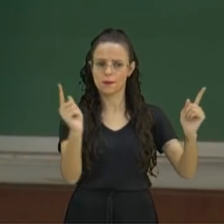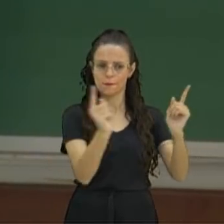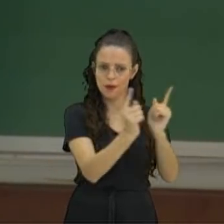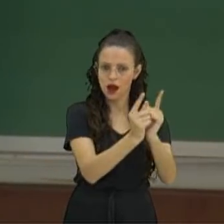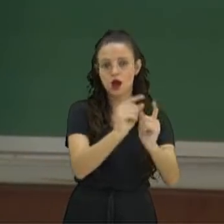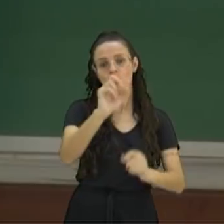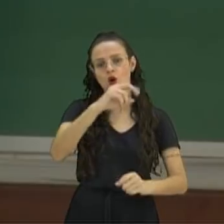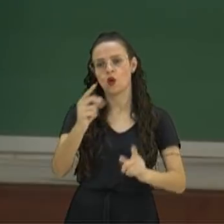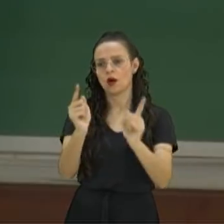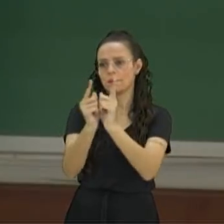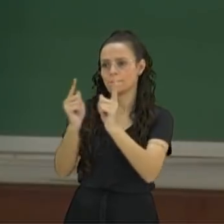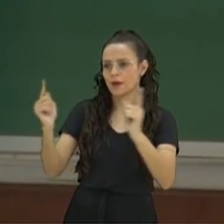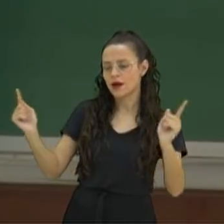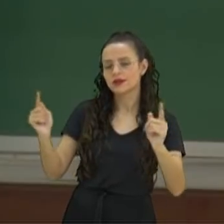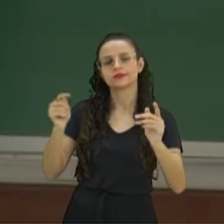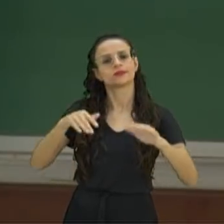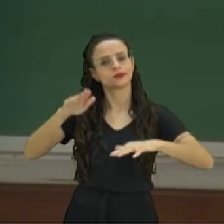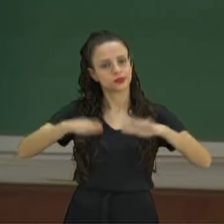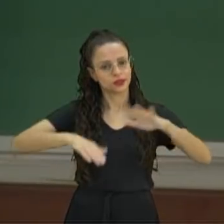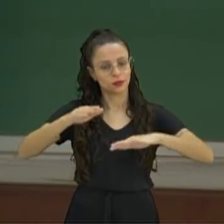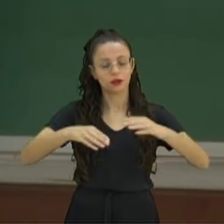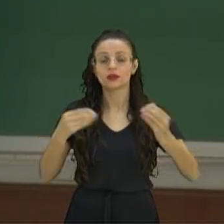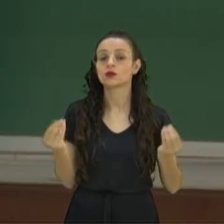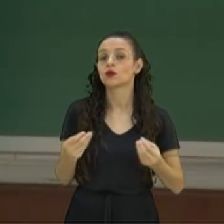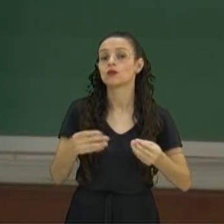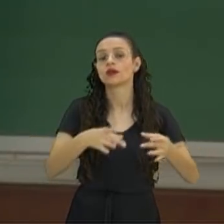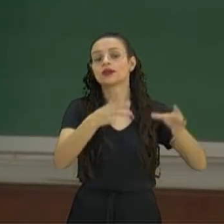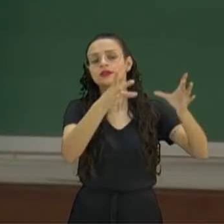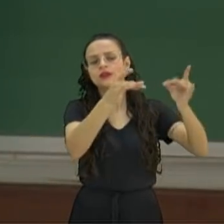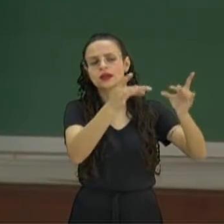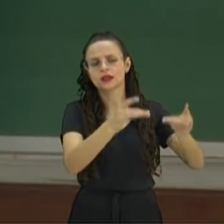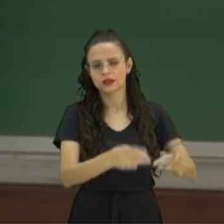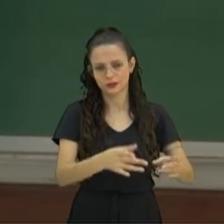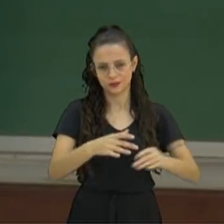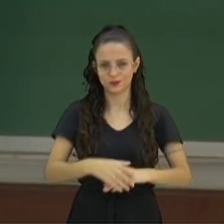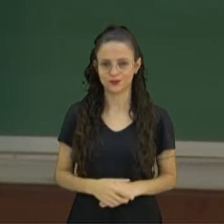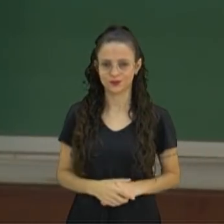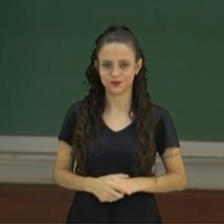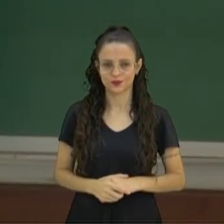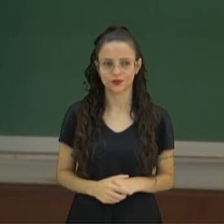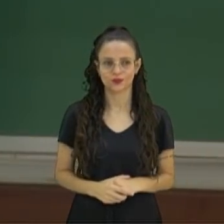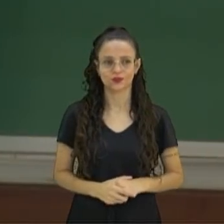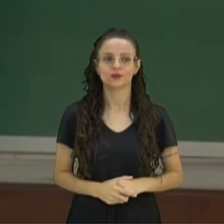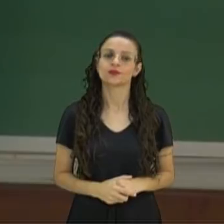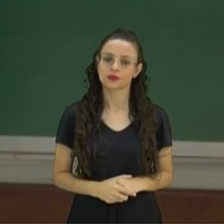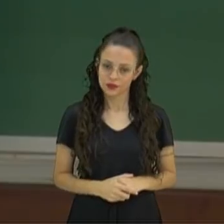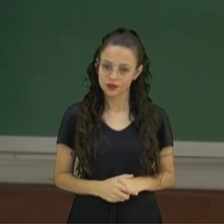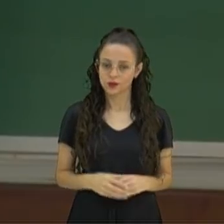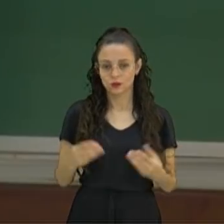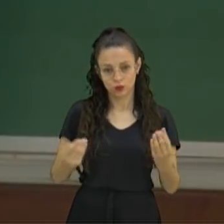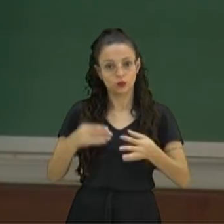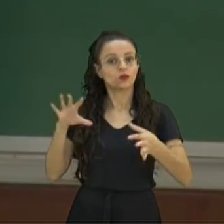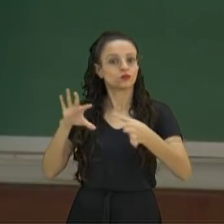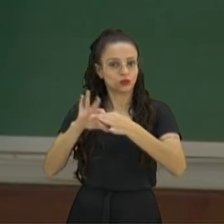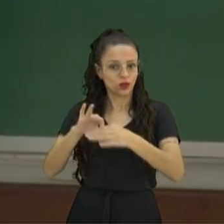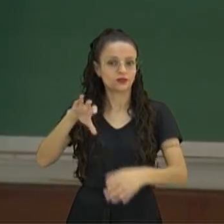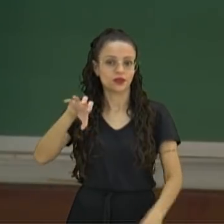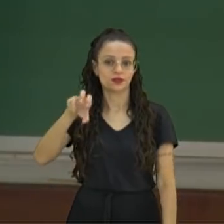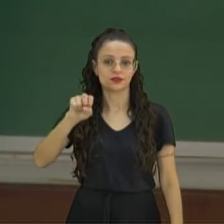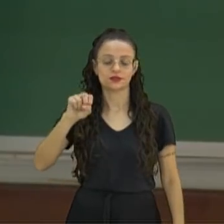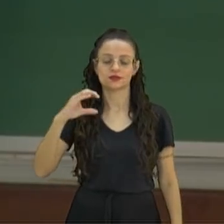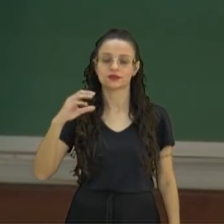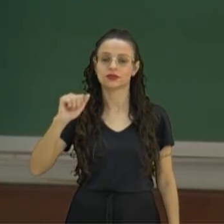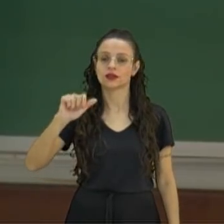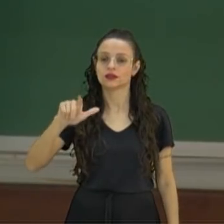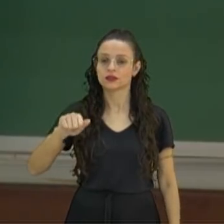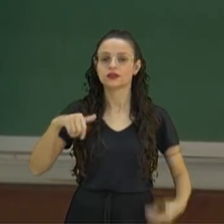ou reduzir menos, dependendo do nível de detalhamento que eu quero daquela área, certo? Isso através da escala. E aí uma questão